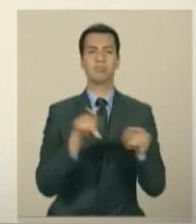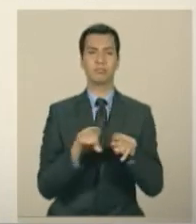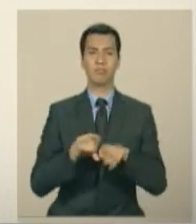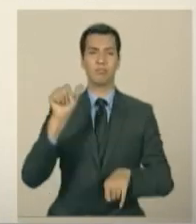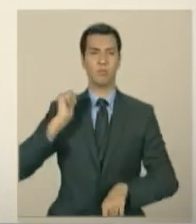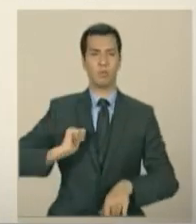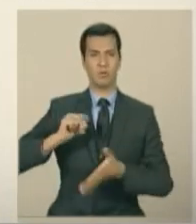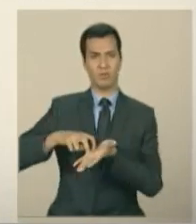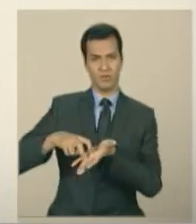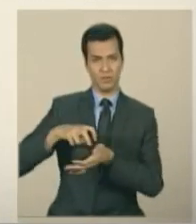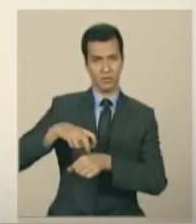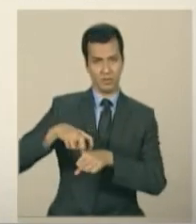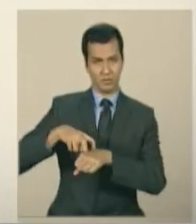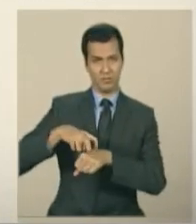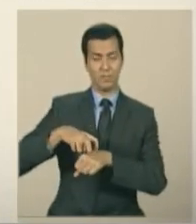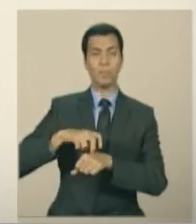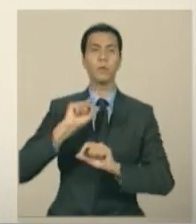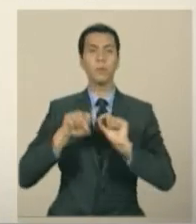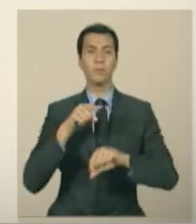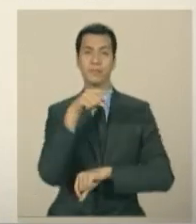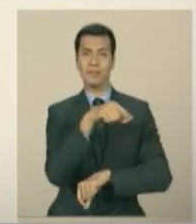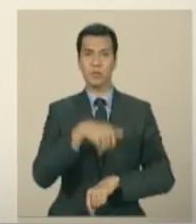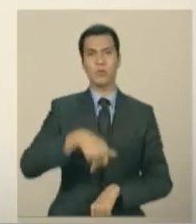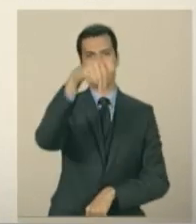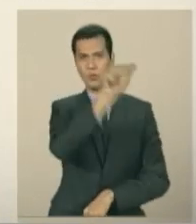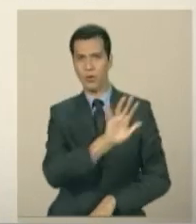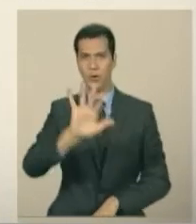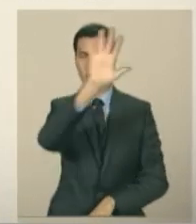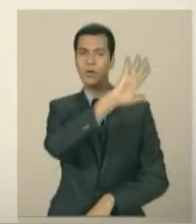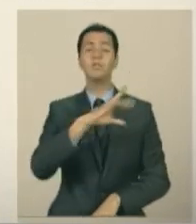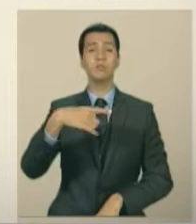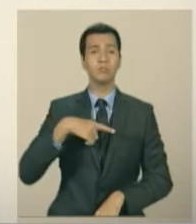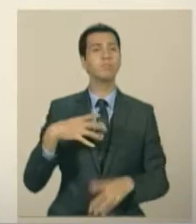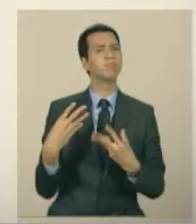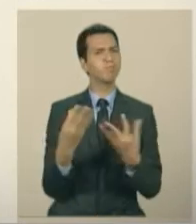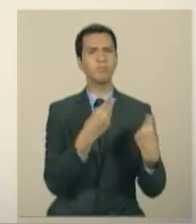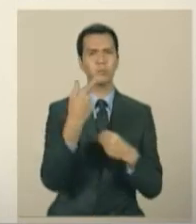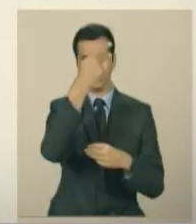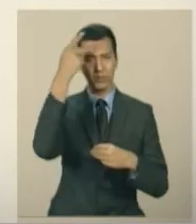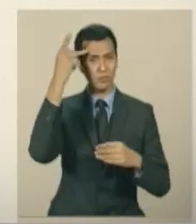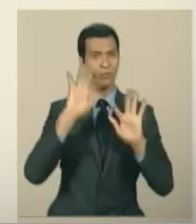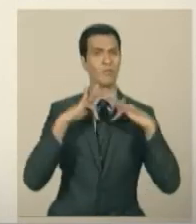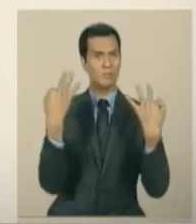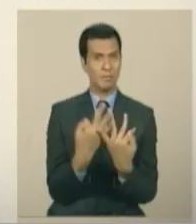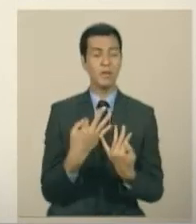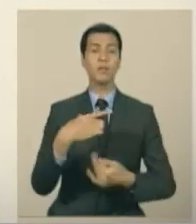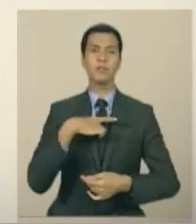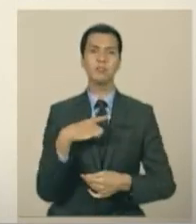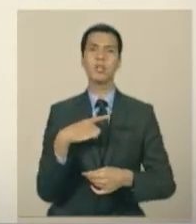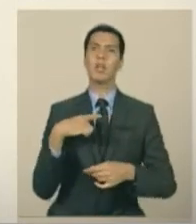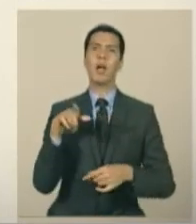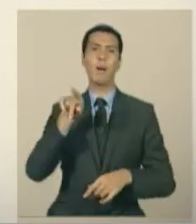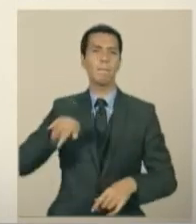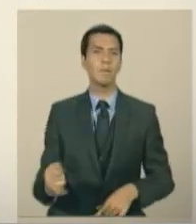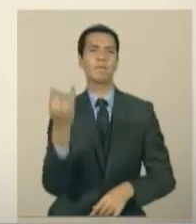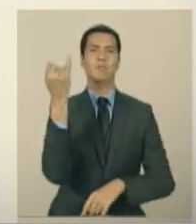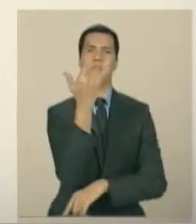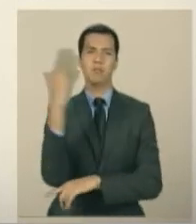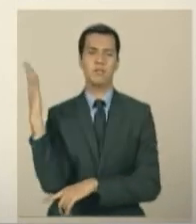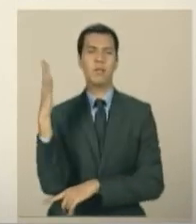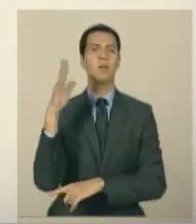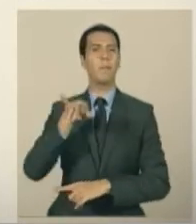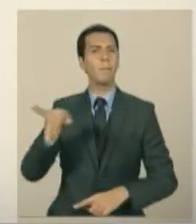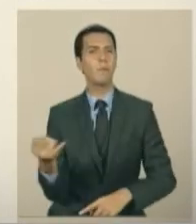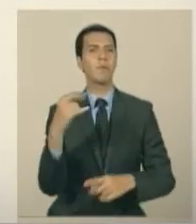região norte muitas famílias tiram seu sustento da coleta de frutos como e o Bacuri e